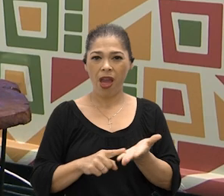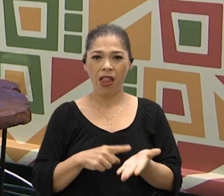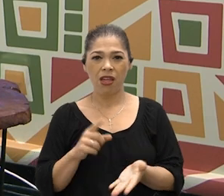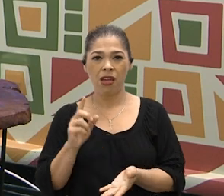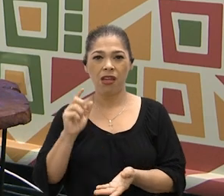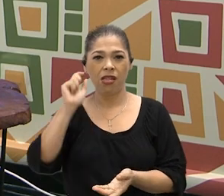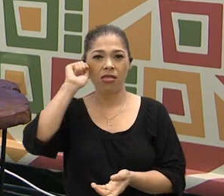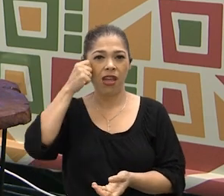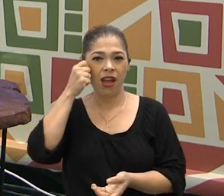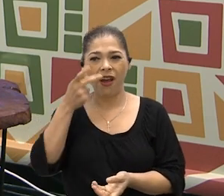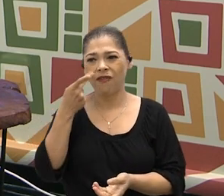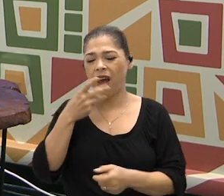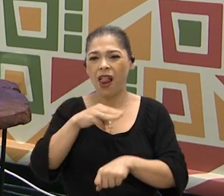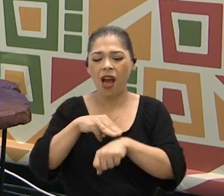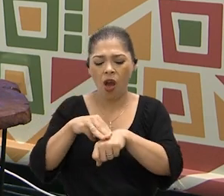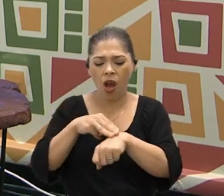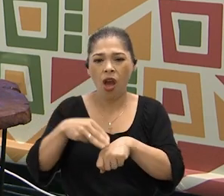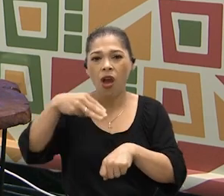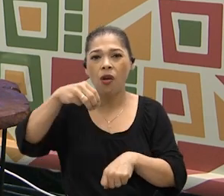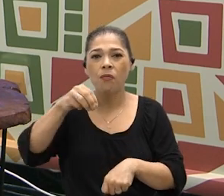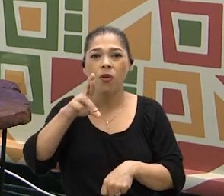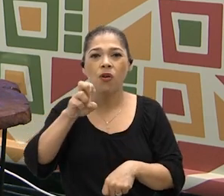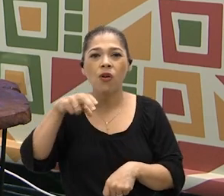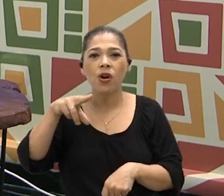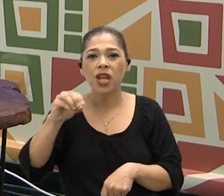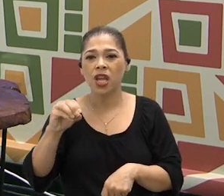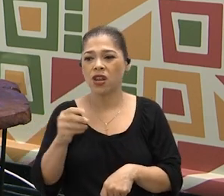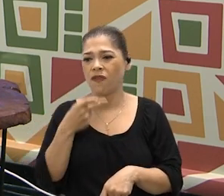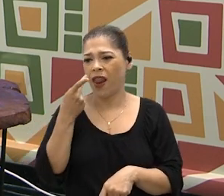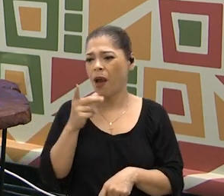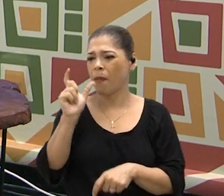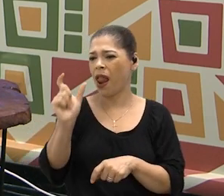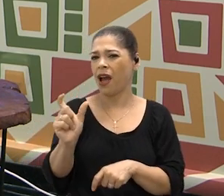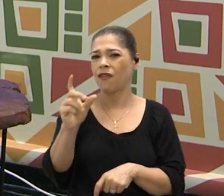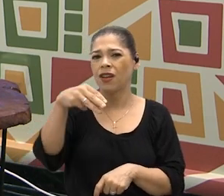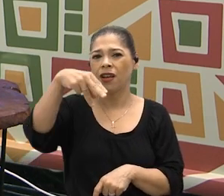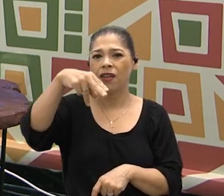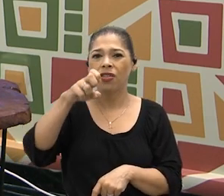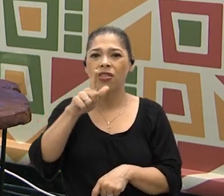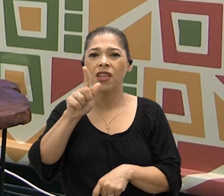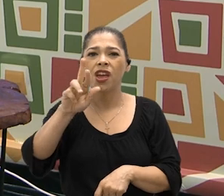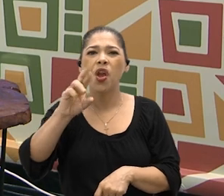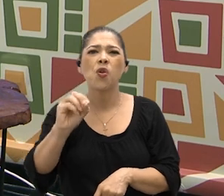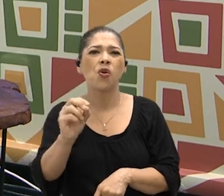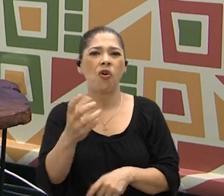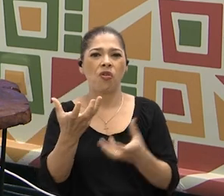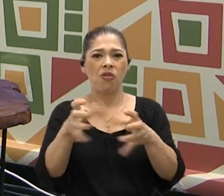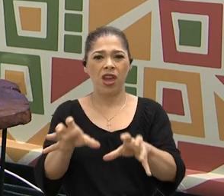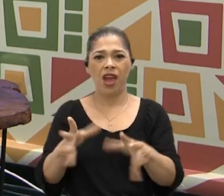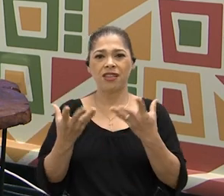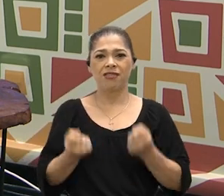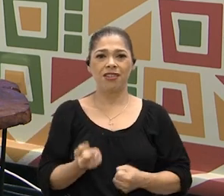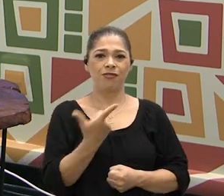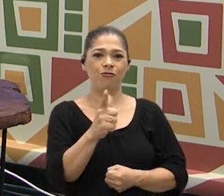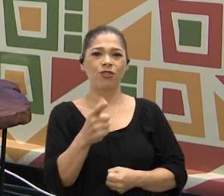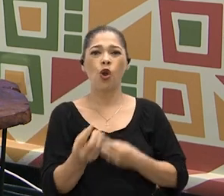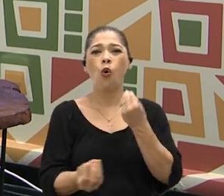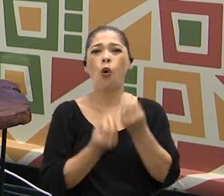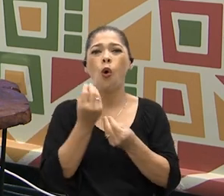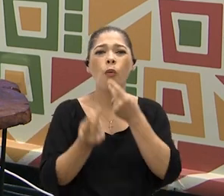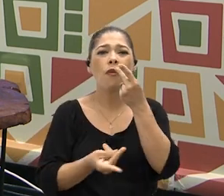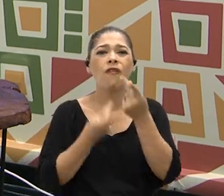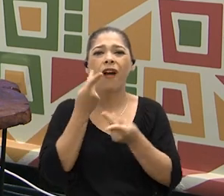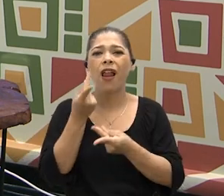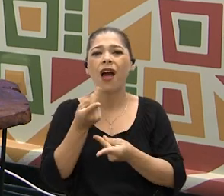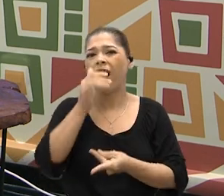sou morenos nem ouso pronunciar a palavra negro como recontar essa